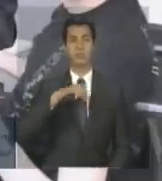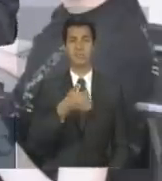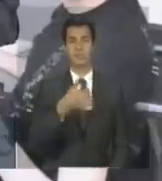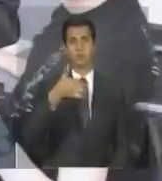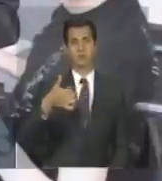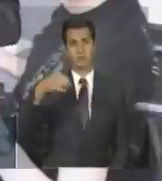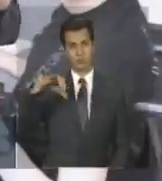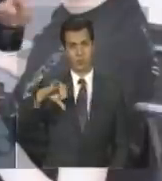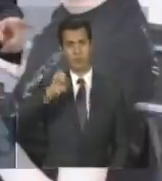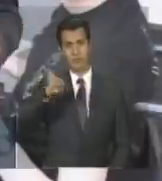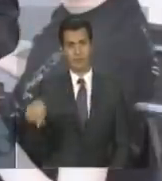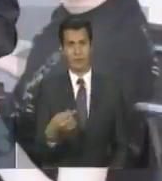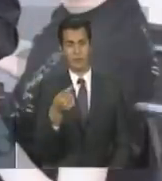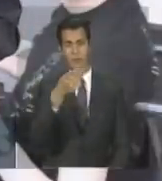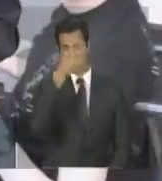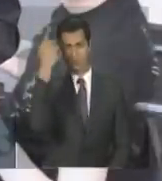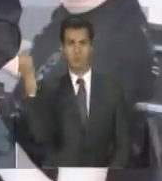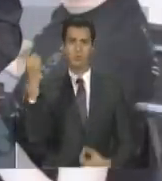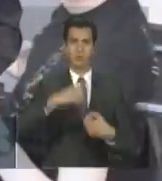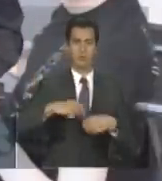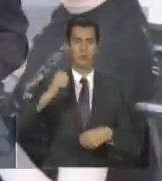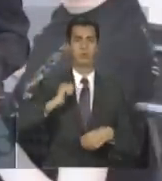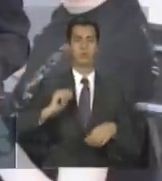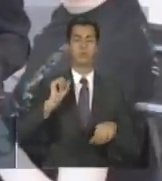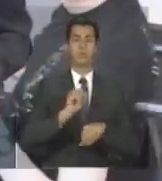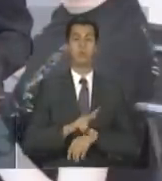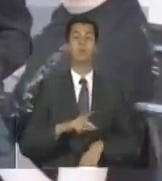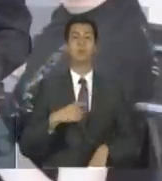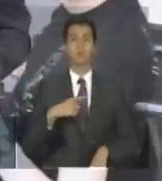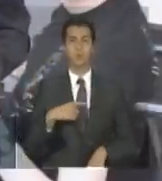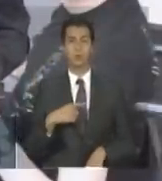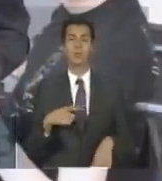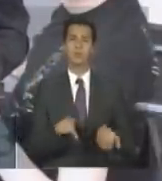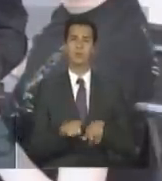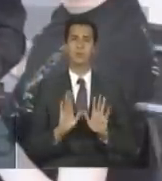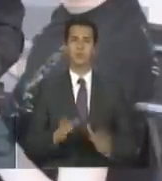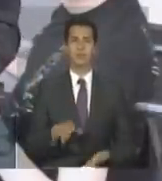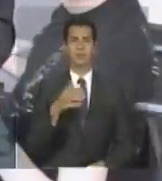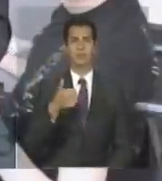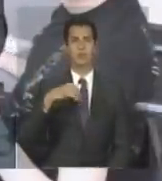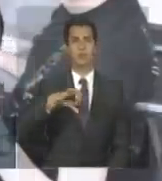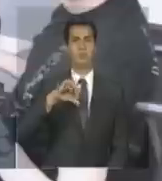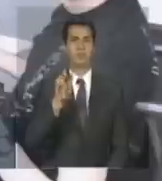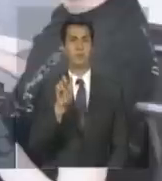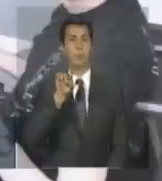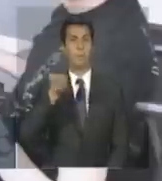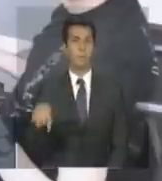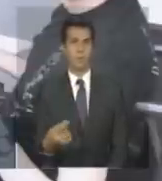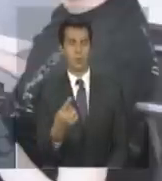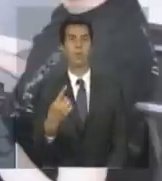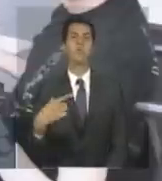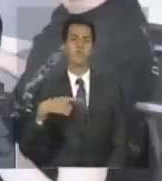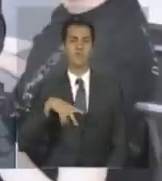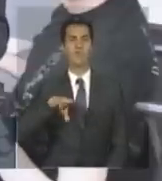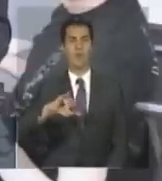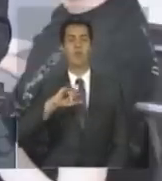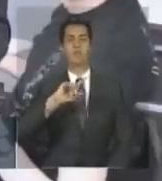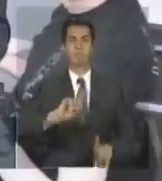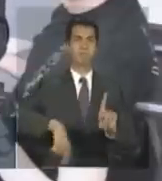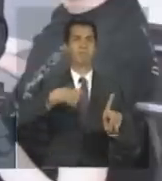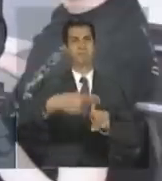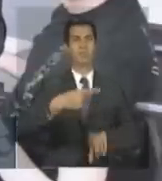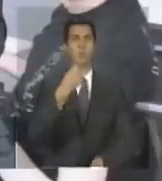e agora já estão selecionados os 195 mil que vão superar a marca de 1 milhão de